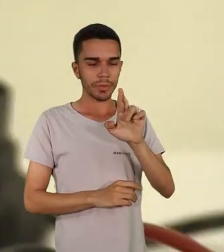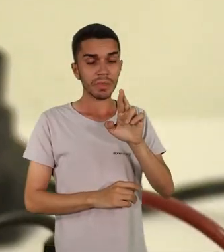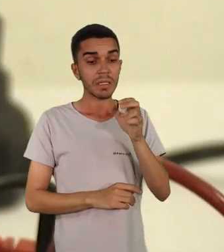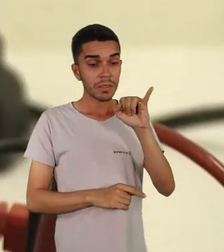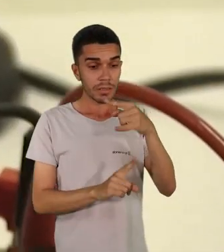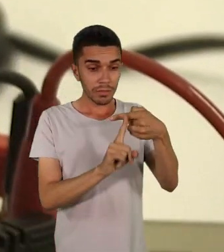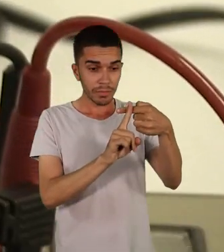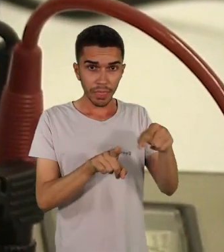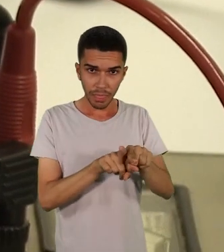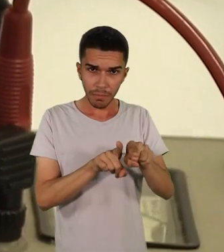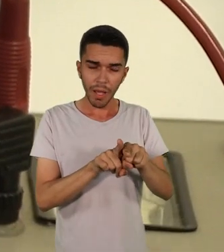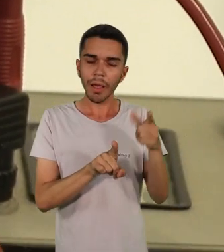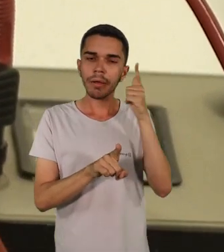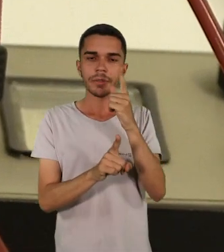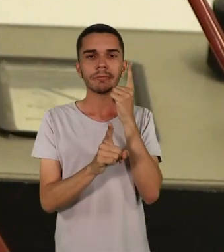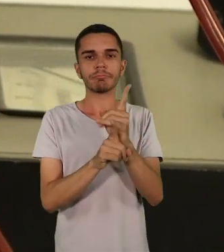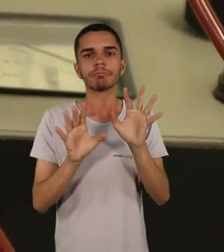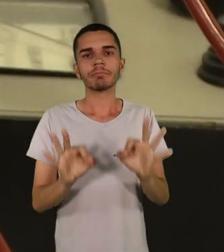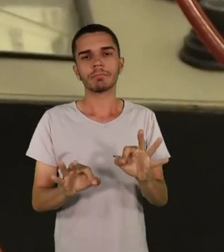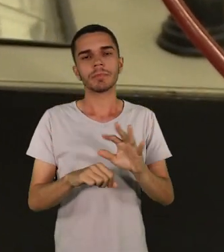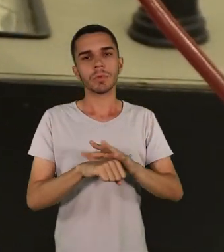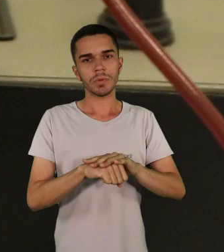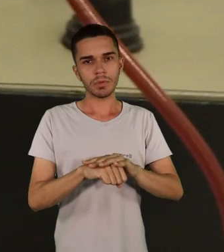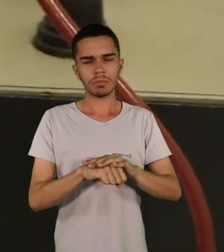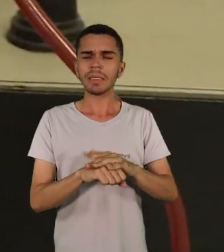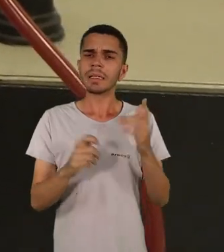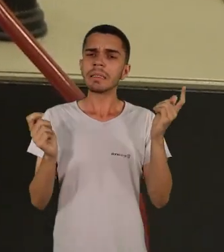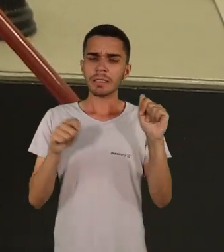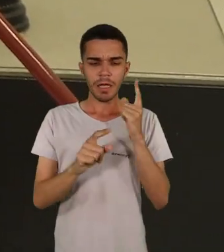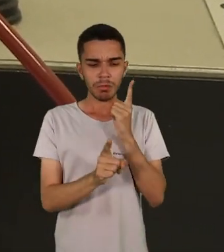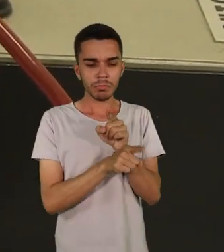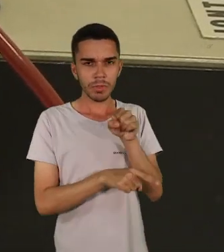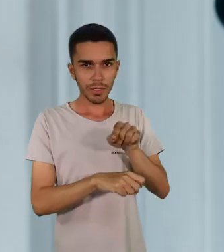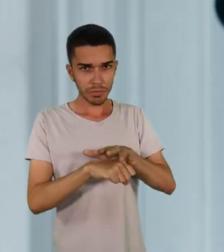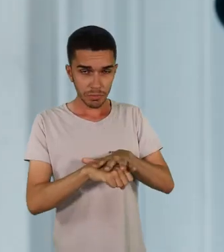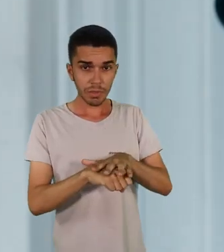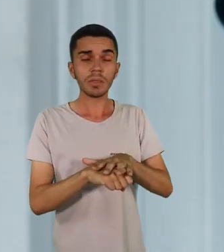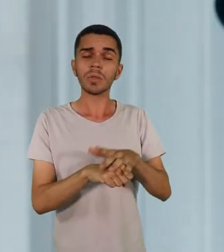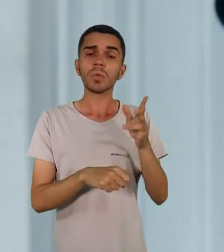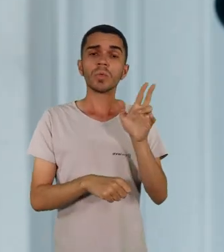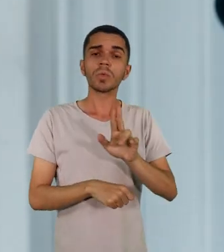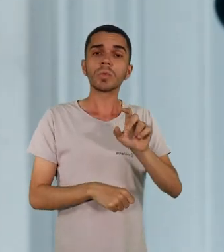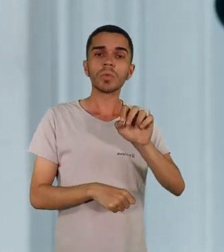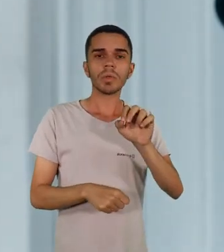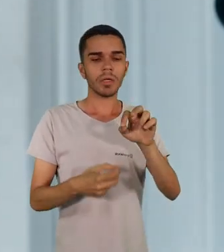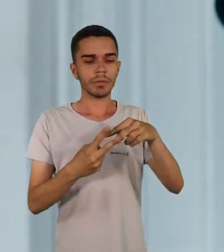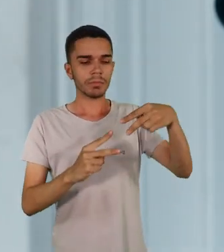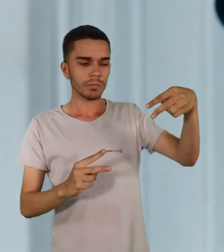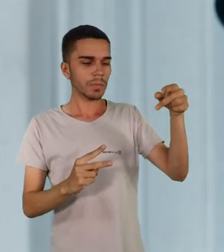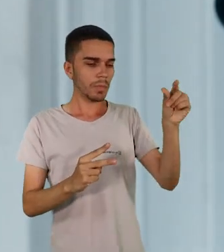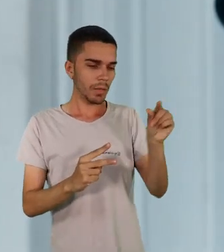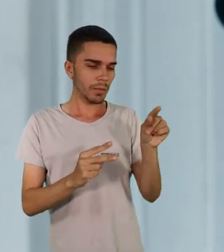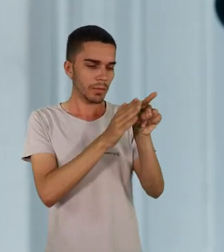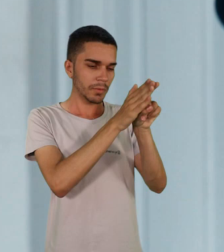faz o diagnóstico da doença. Nós também podemos detectar a doença através do sequenciamento do gene da